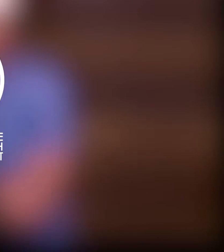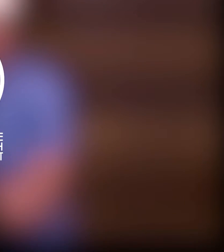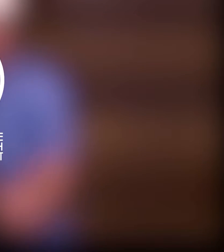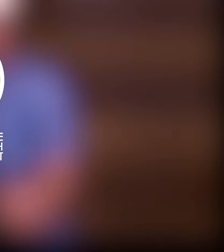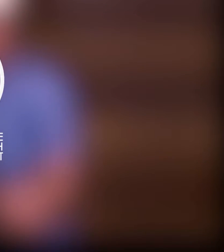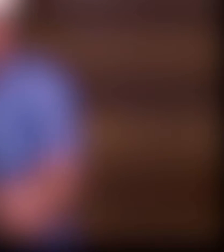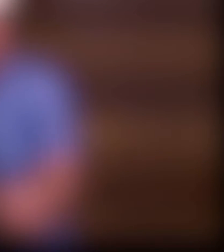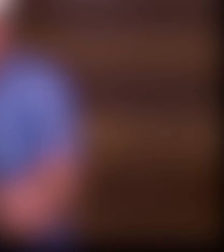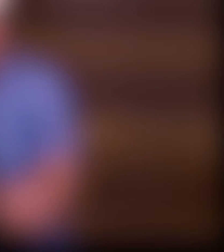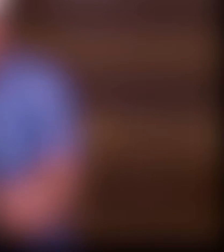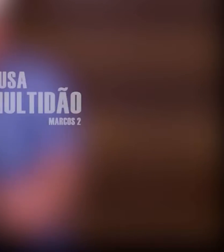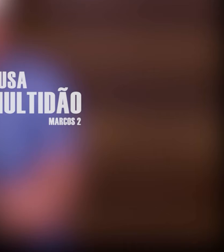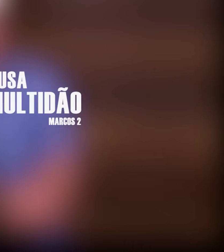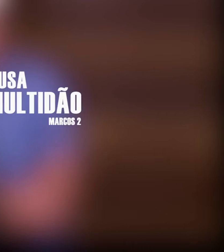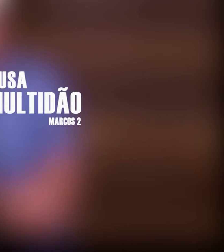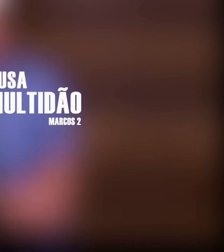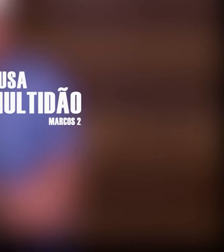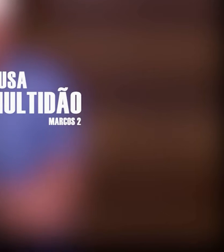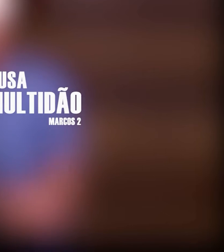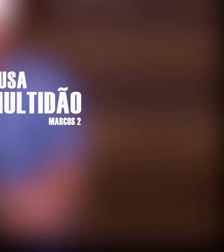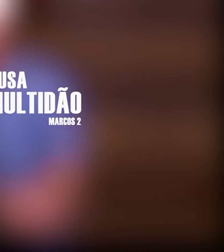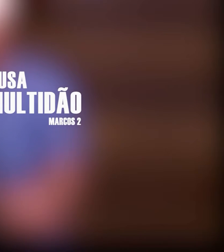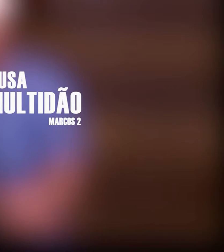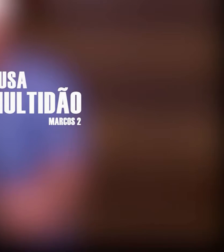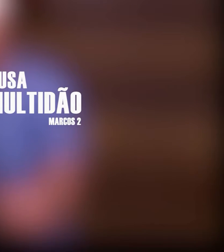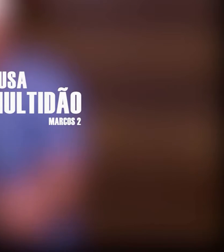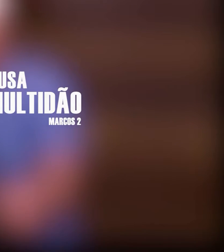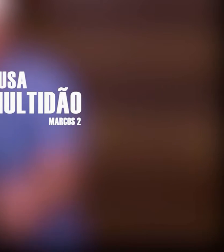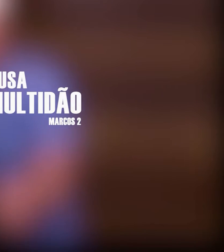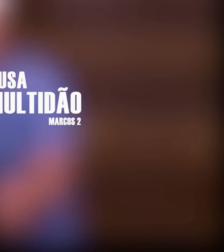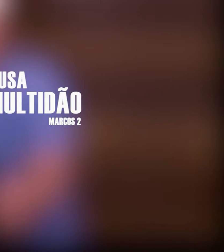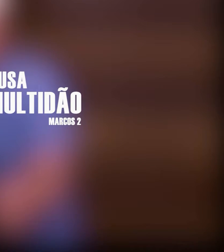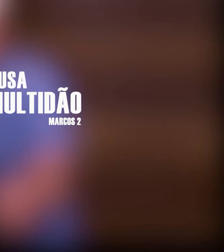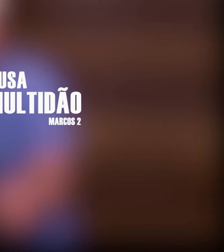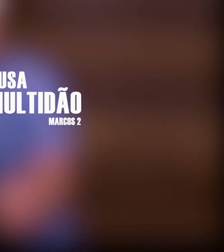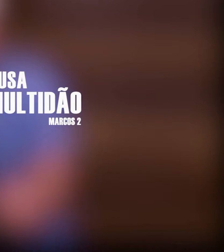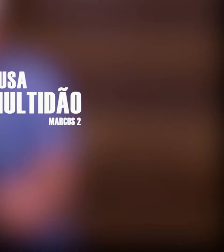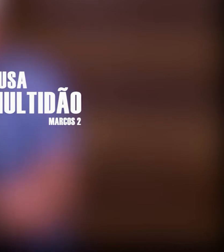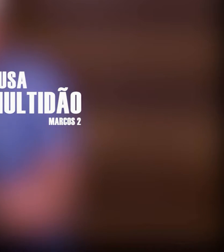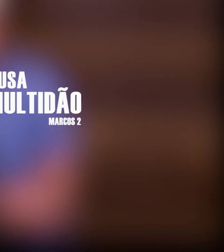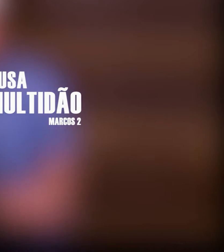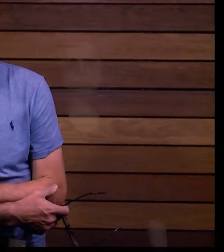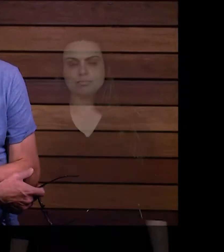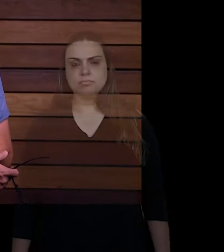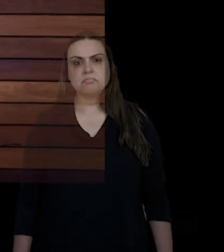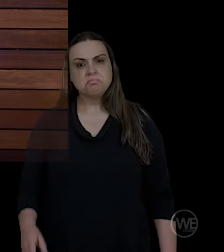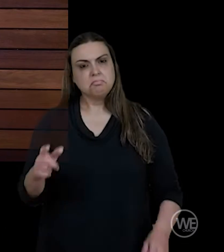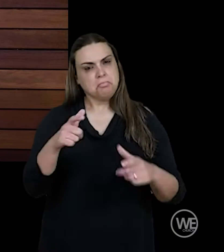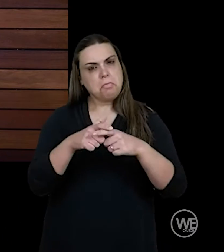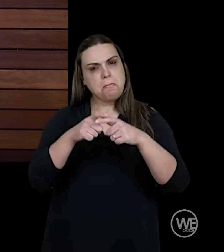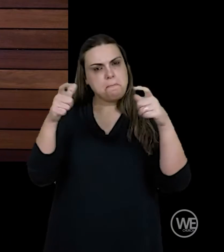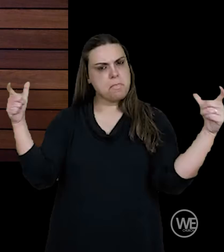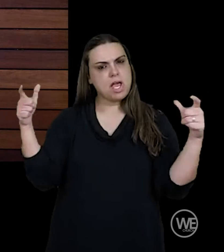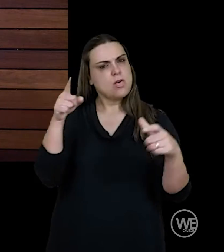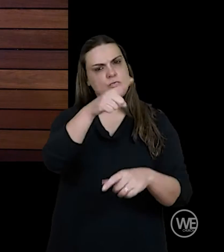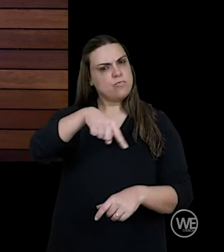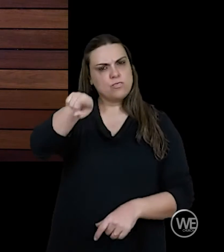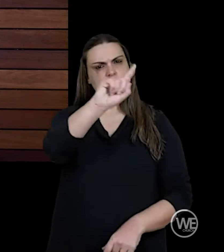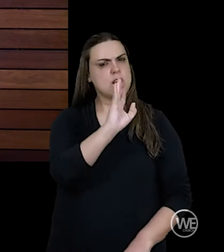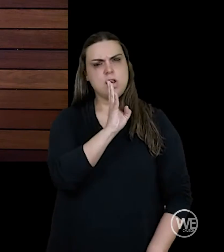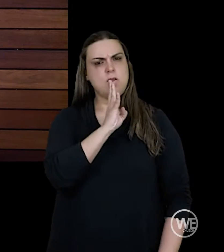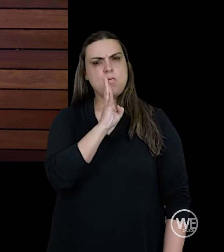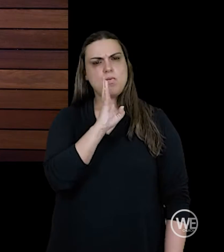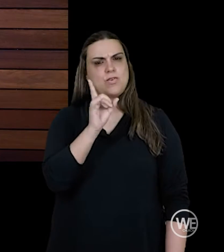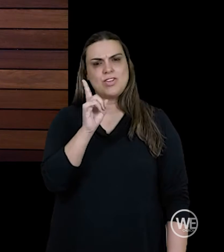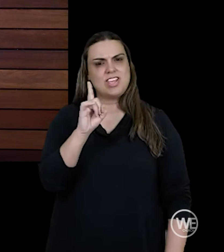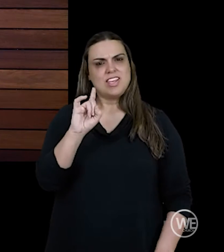madeira falando a uma plateia de aproximadamente 30 pessoas. À direita, Ana Beatriz sinaliza em libras. A maioria de vocês, talvez alguns de